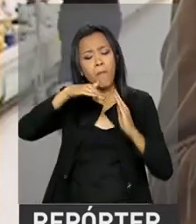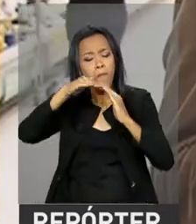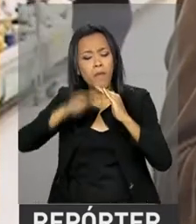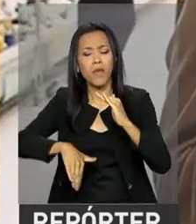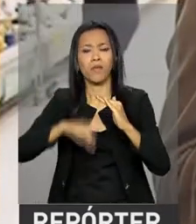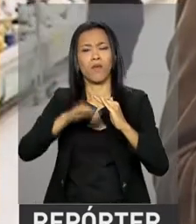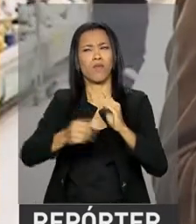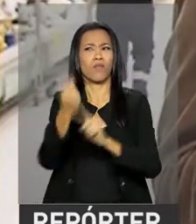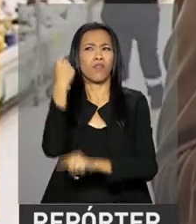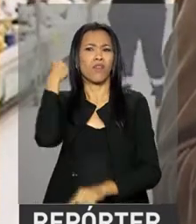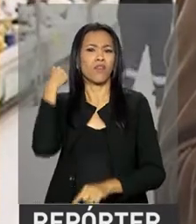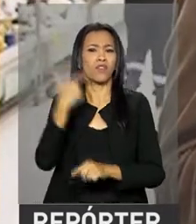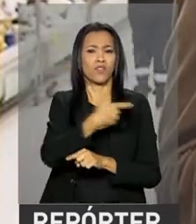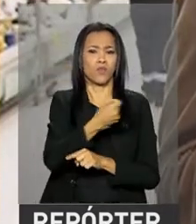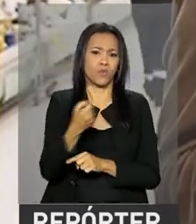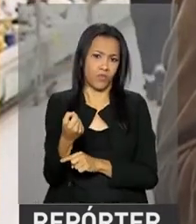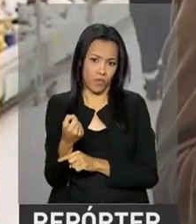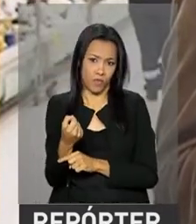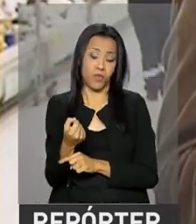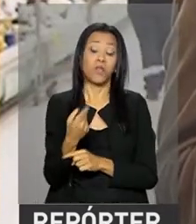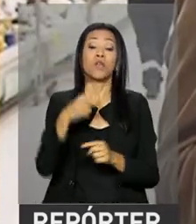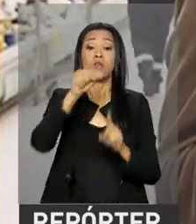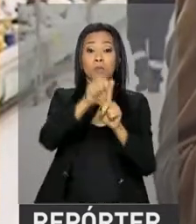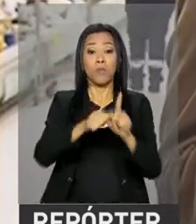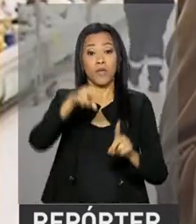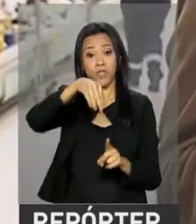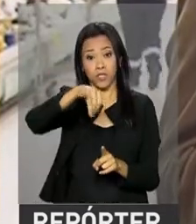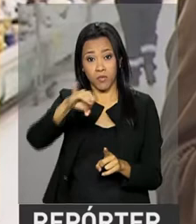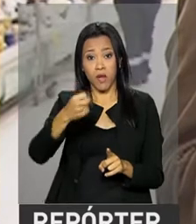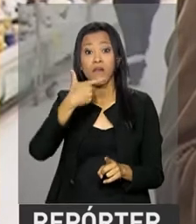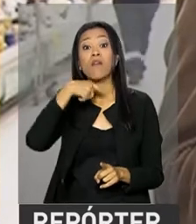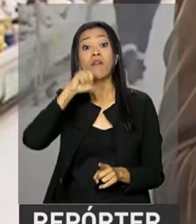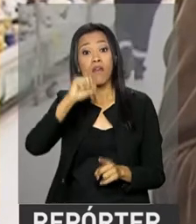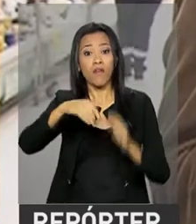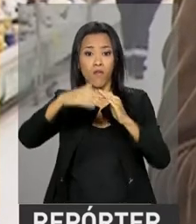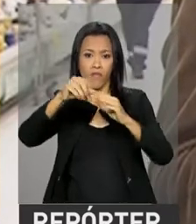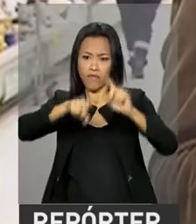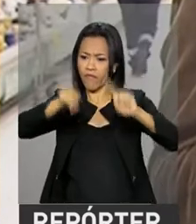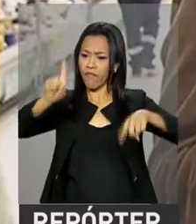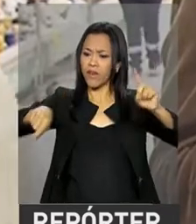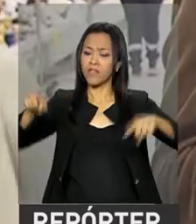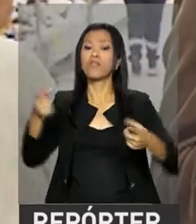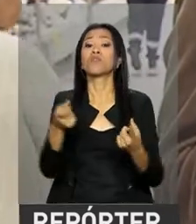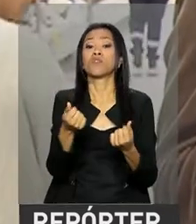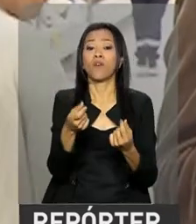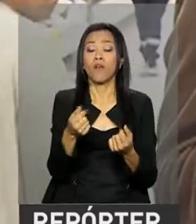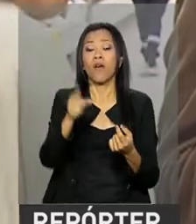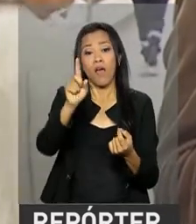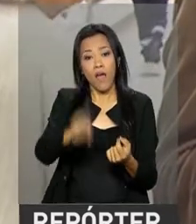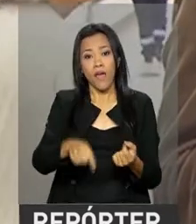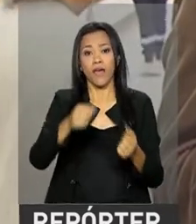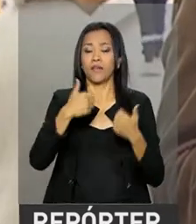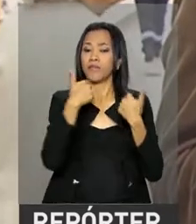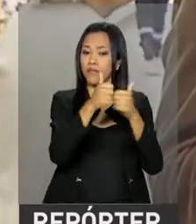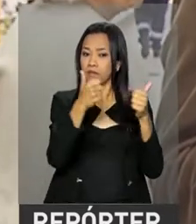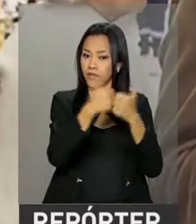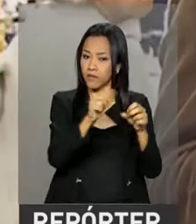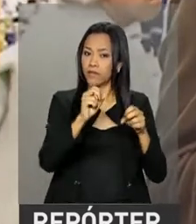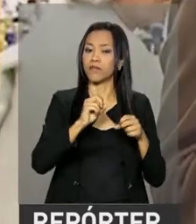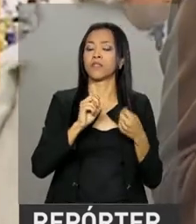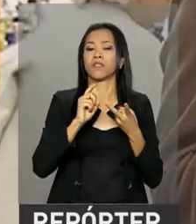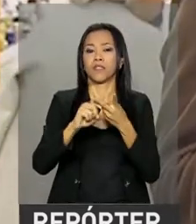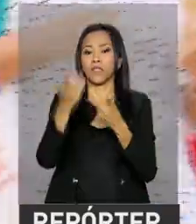ano desde 2000. No mês de maio, os principais responsáveis pela variação de preços foram os custos com transportes